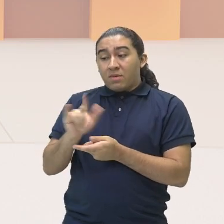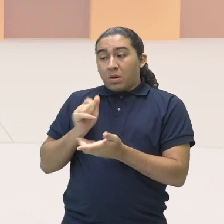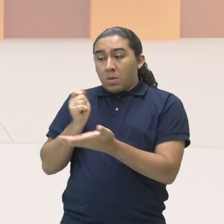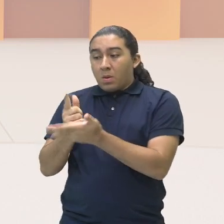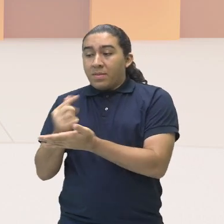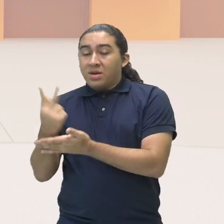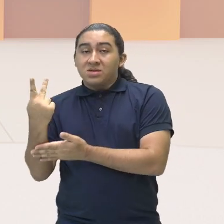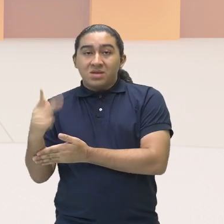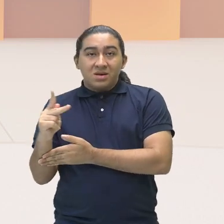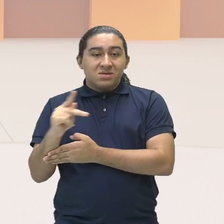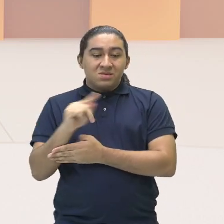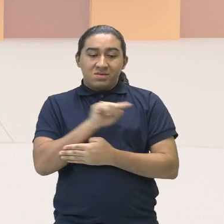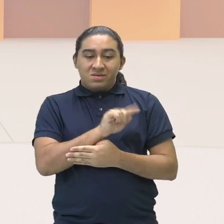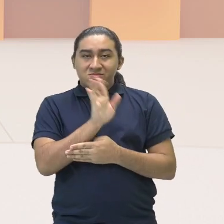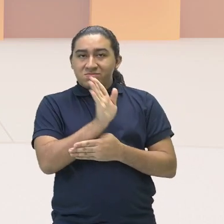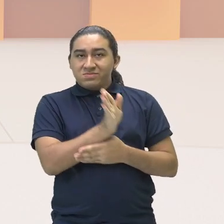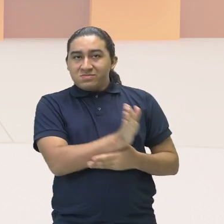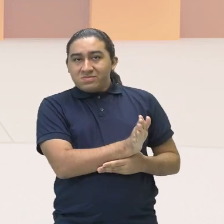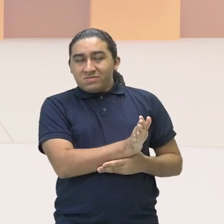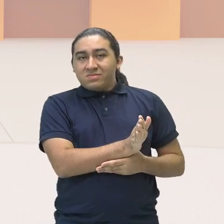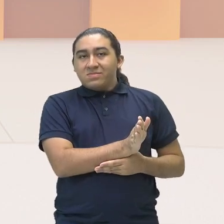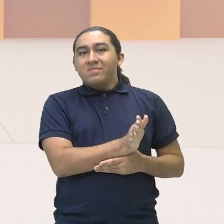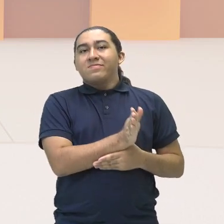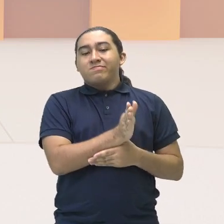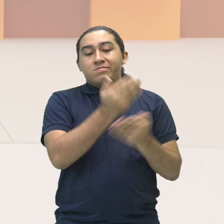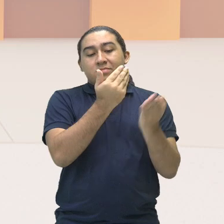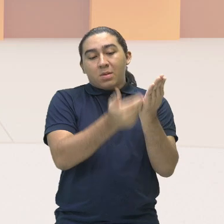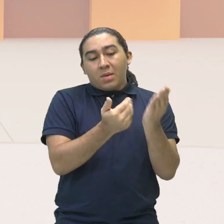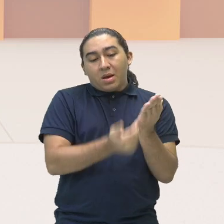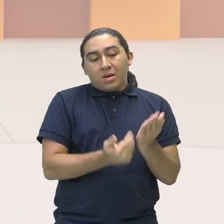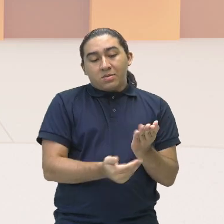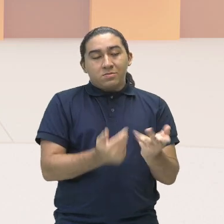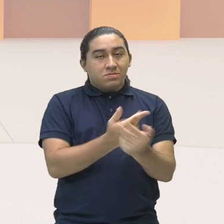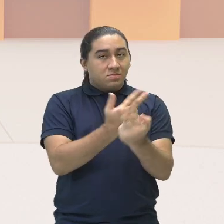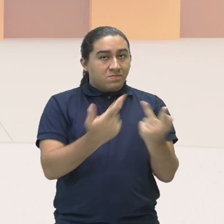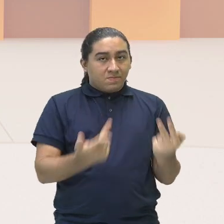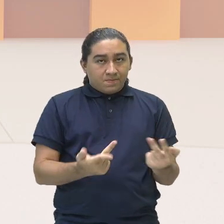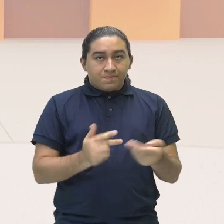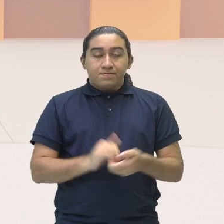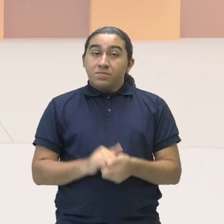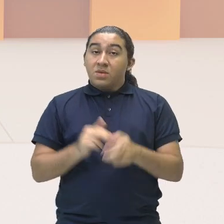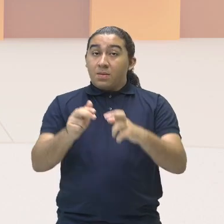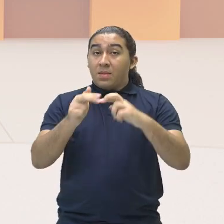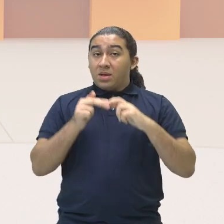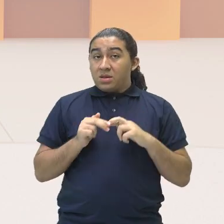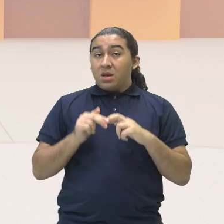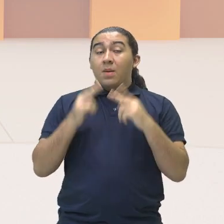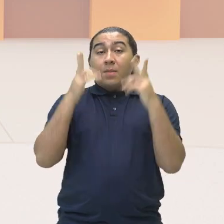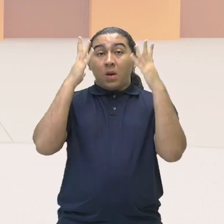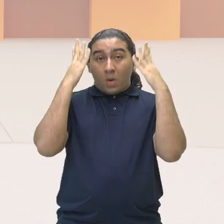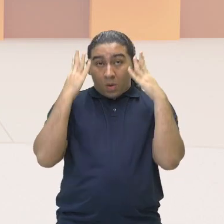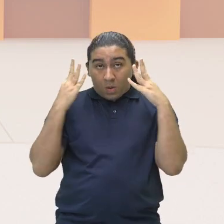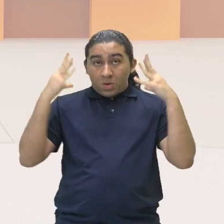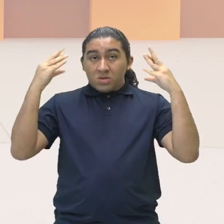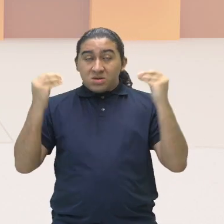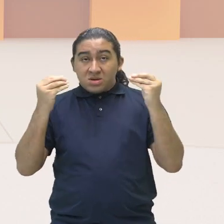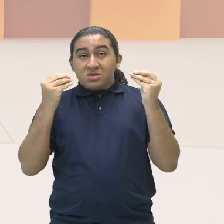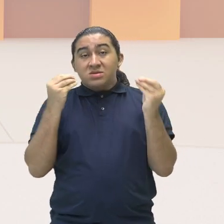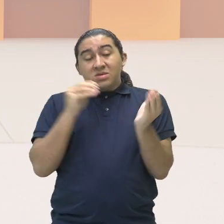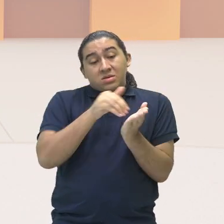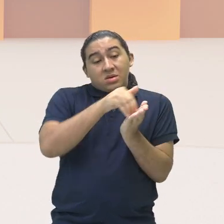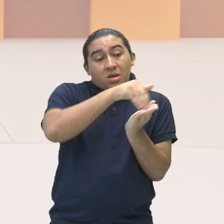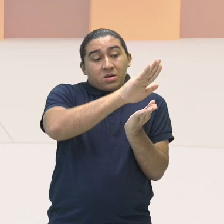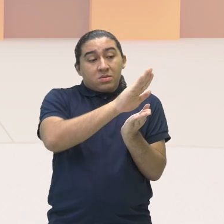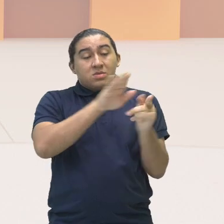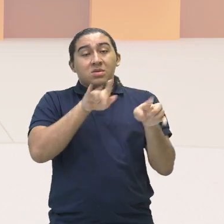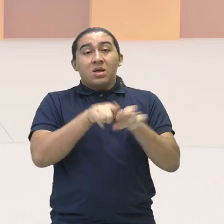cada vez mais insustentável. Então, percebam, com a saída dos holandeses e sem uma